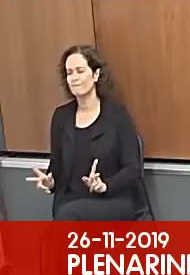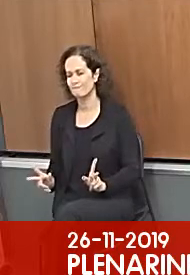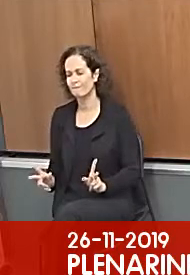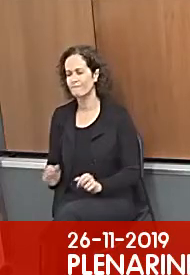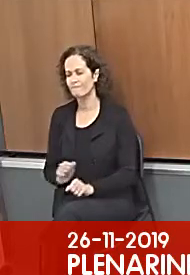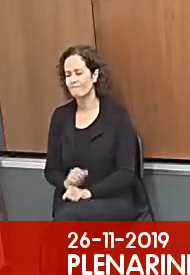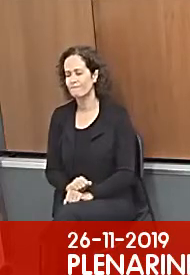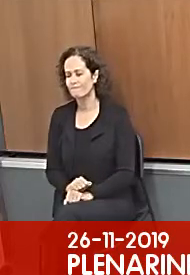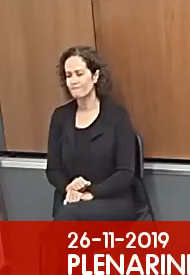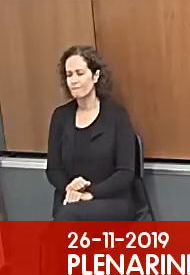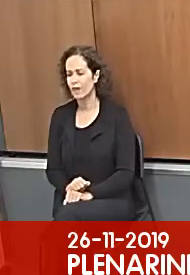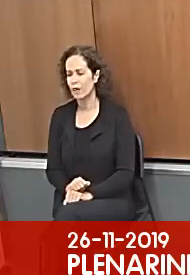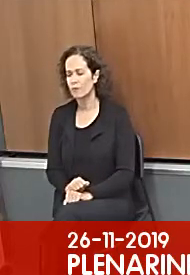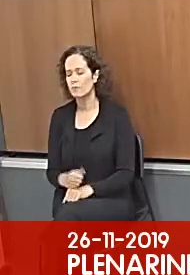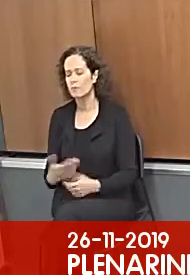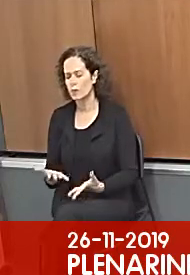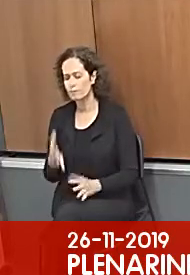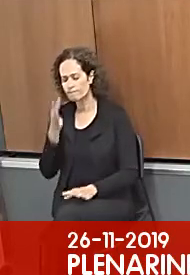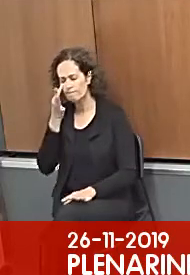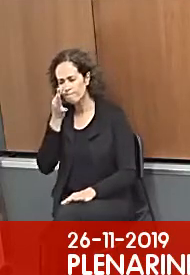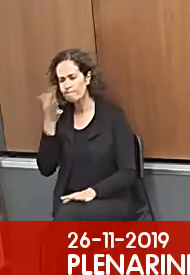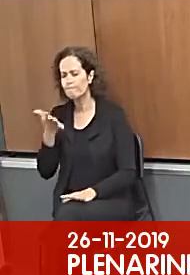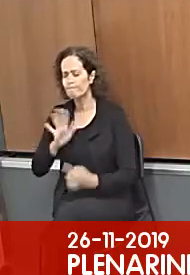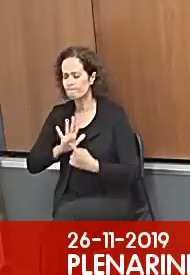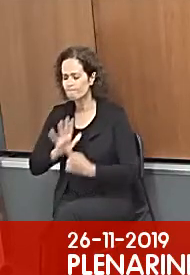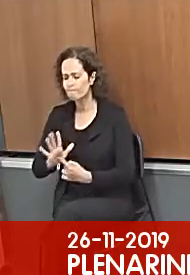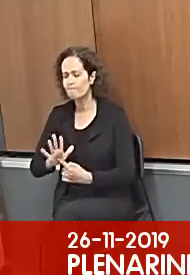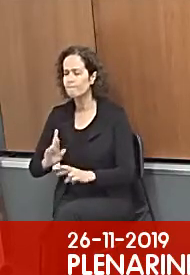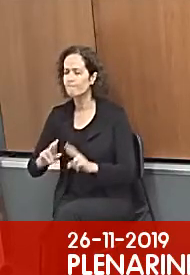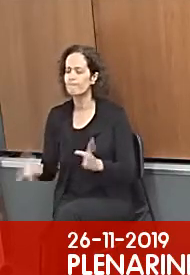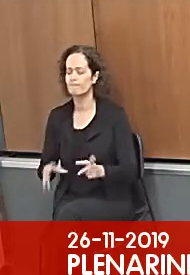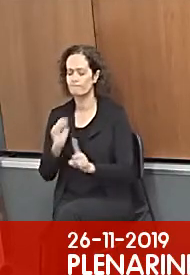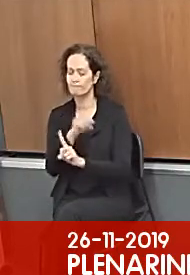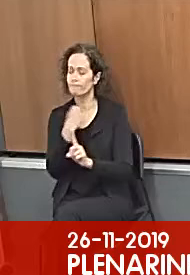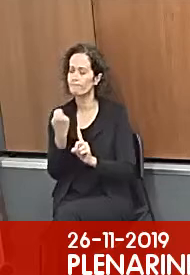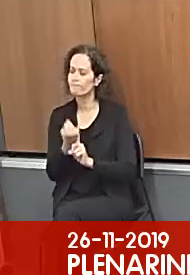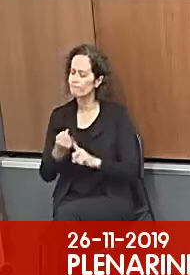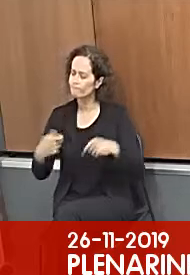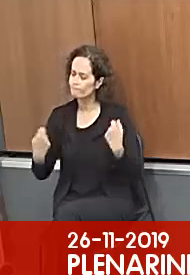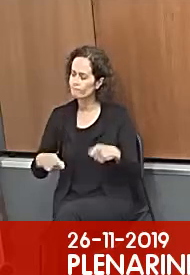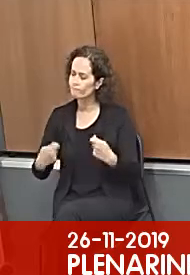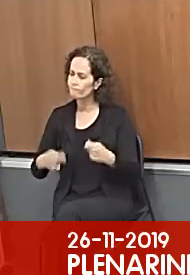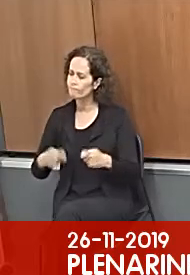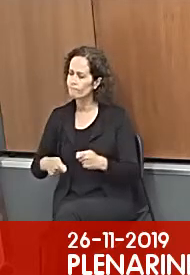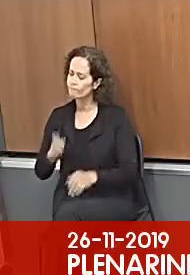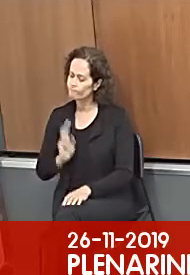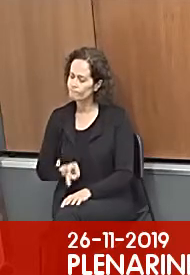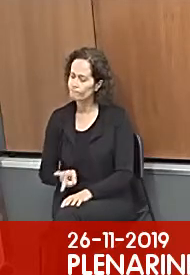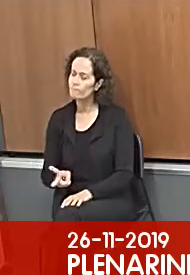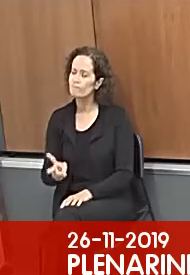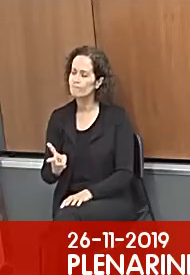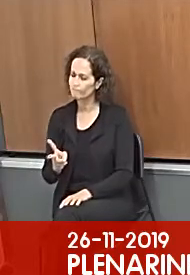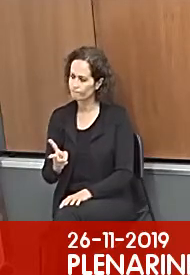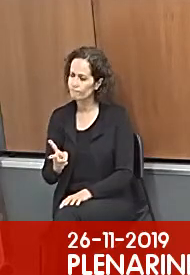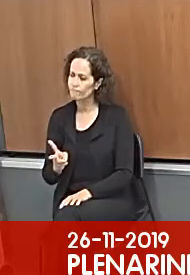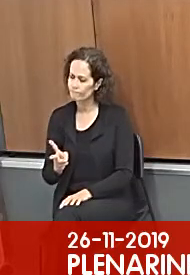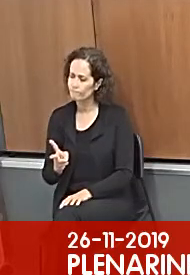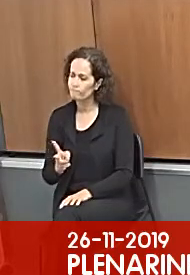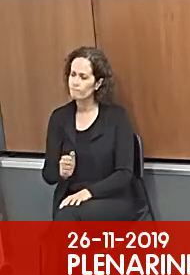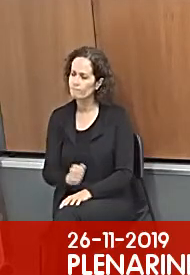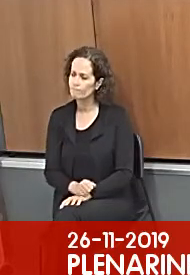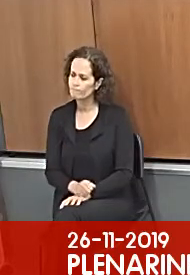uma presença maciça na nossa sociedade que está precisando cada vez mais